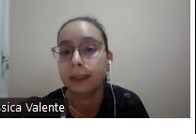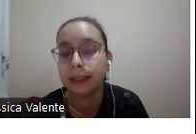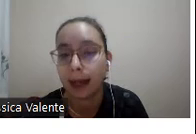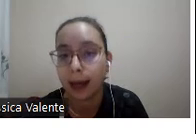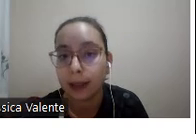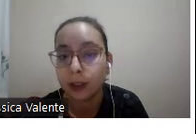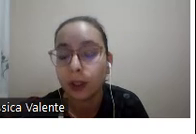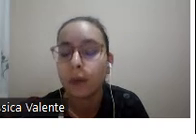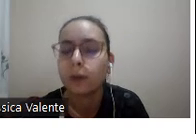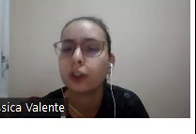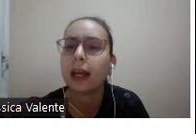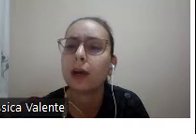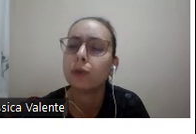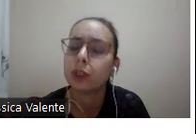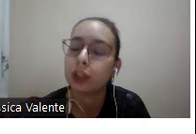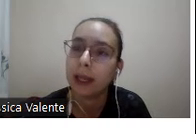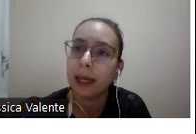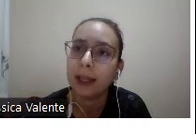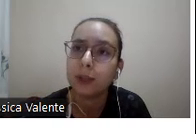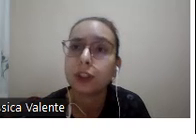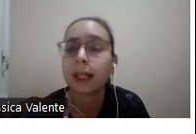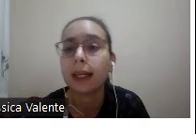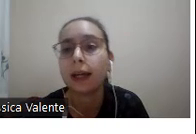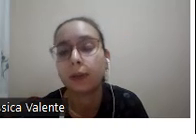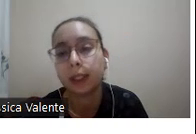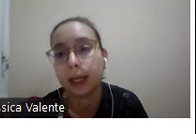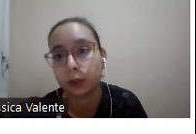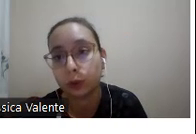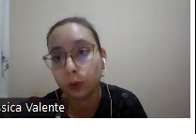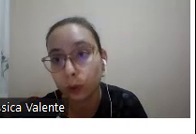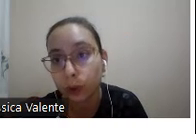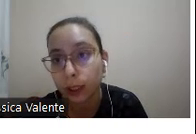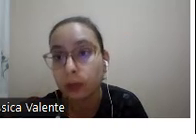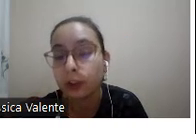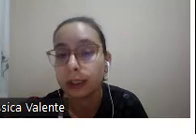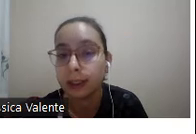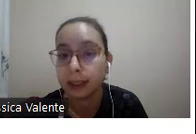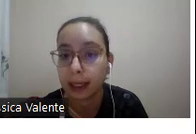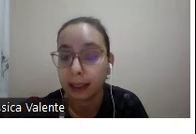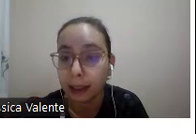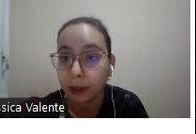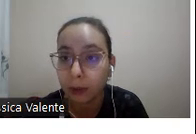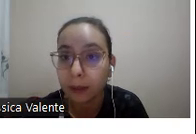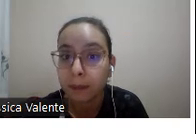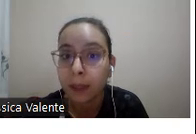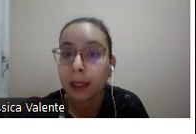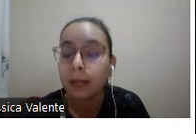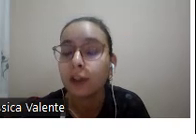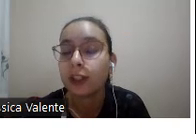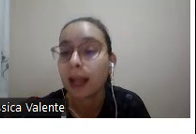a língua de sinais, mostrar algumas leis, mostrar quem é a comunidade surda que utiliza essa